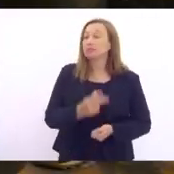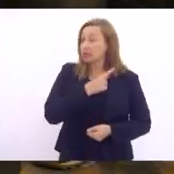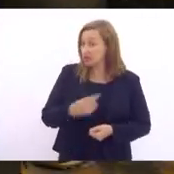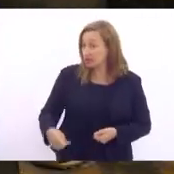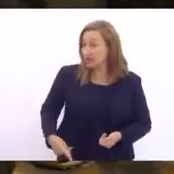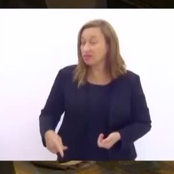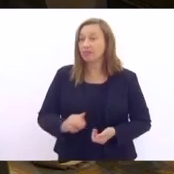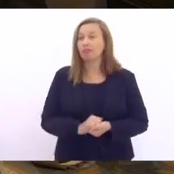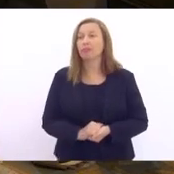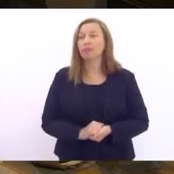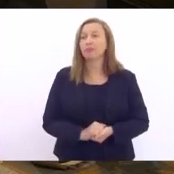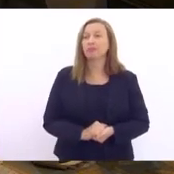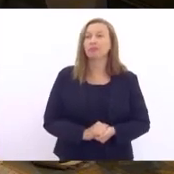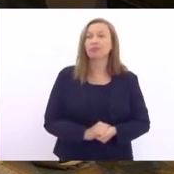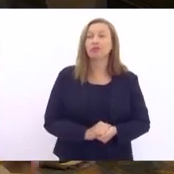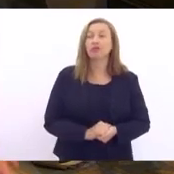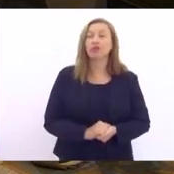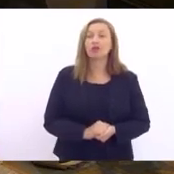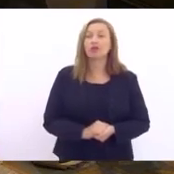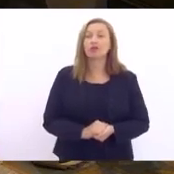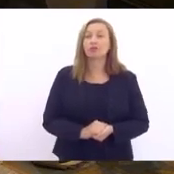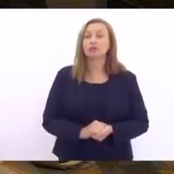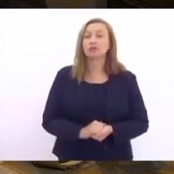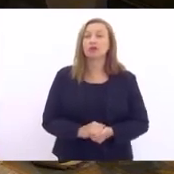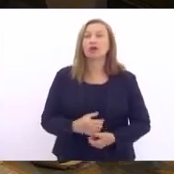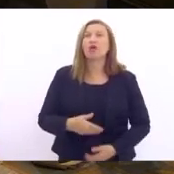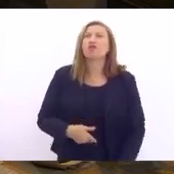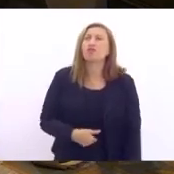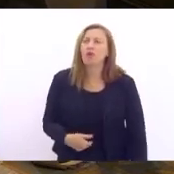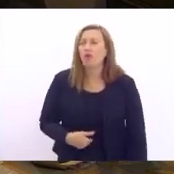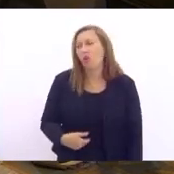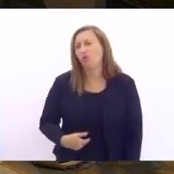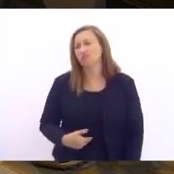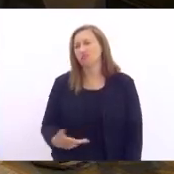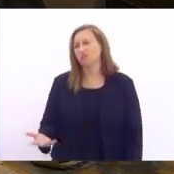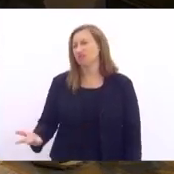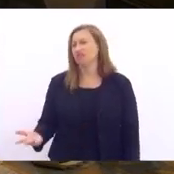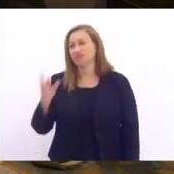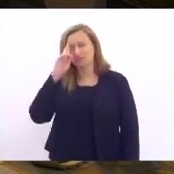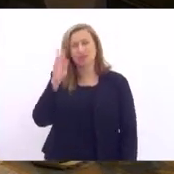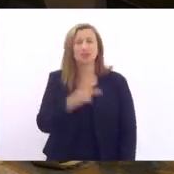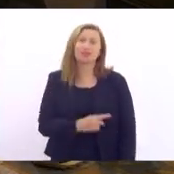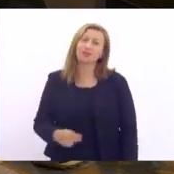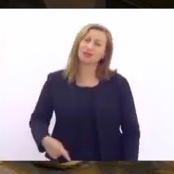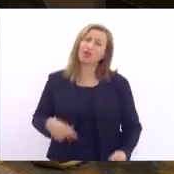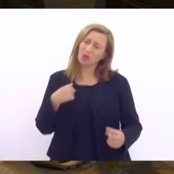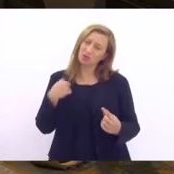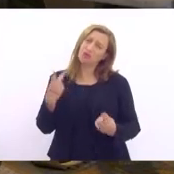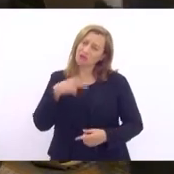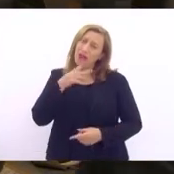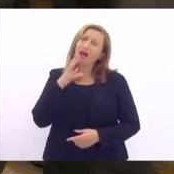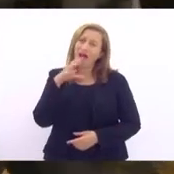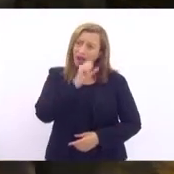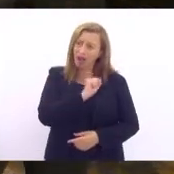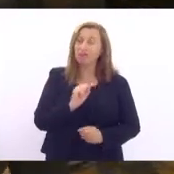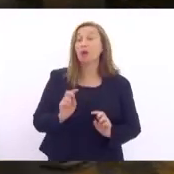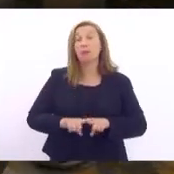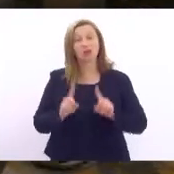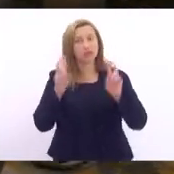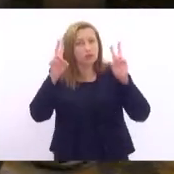curto. Está todo mundo morto de fome, presidente. Serei objetivo, embora o assunto seja muito relevante.